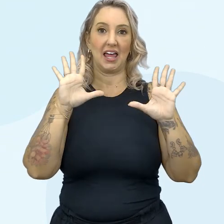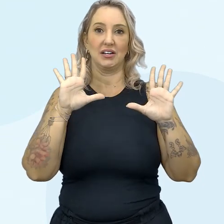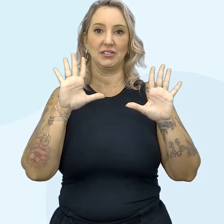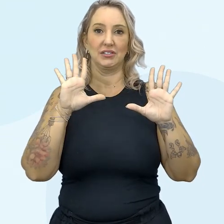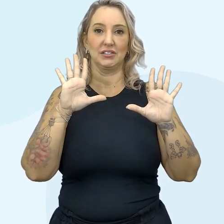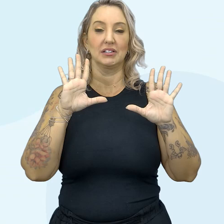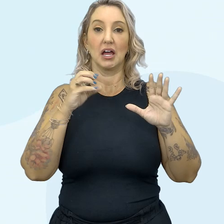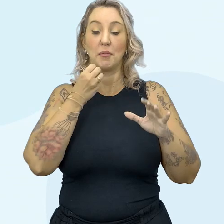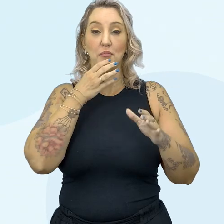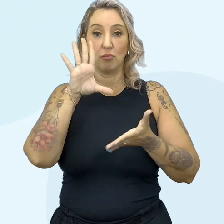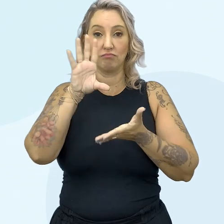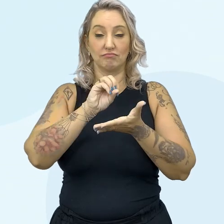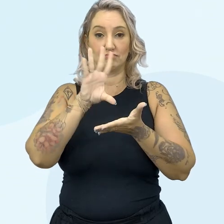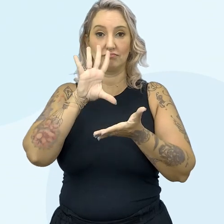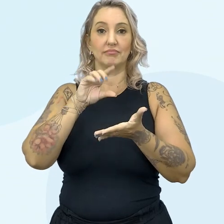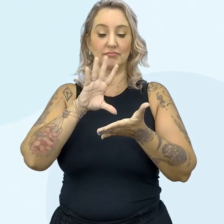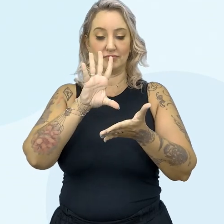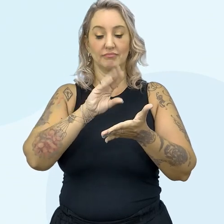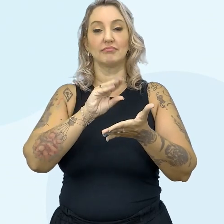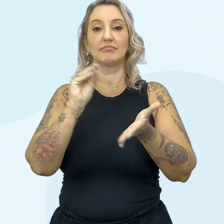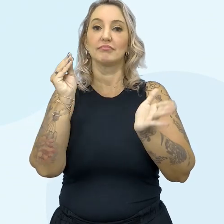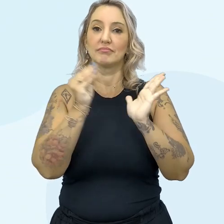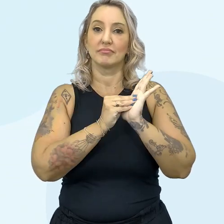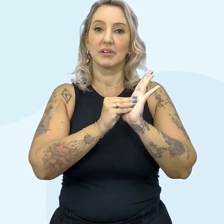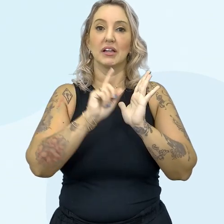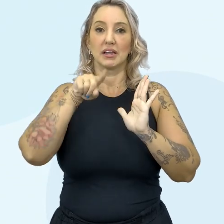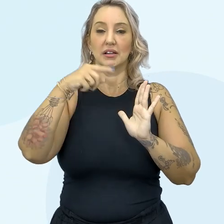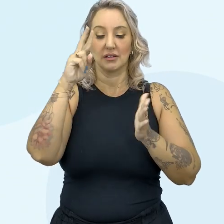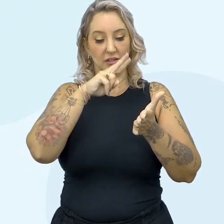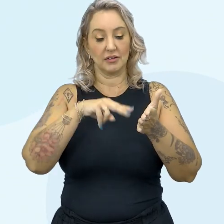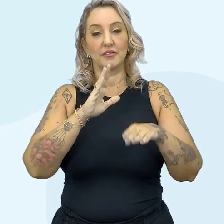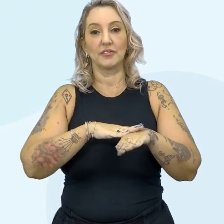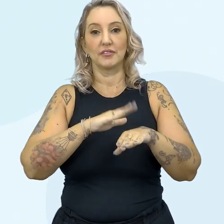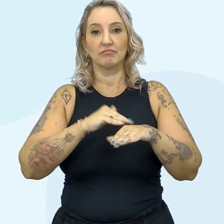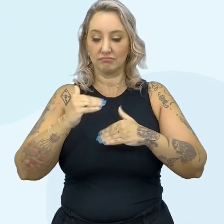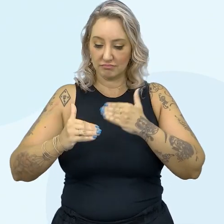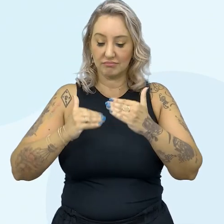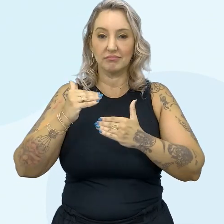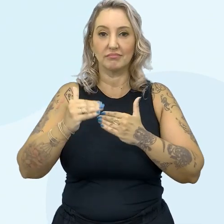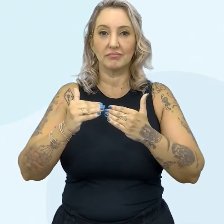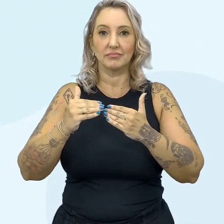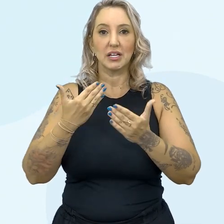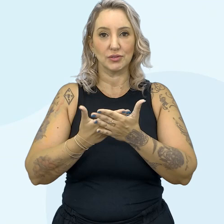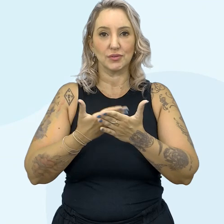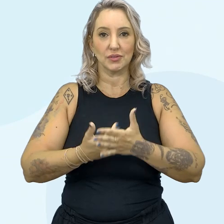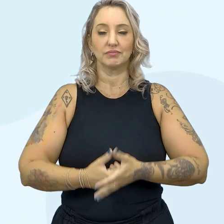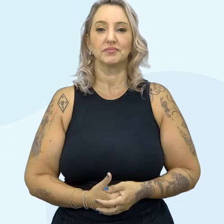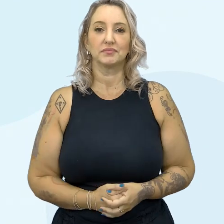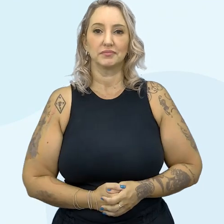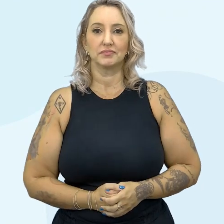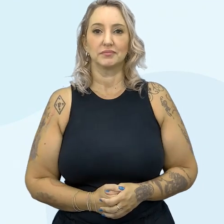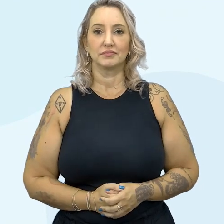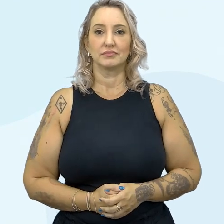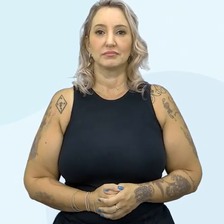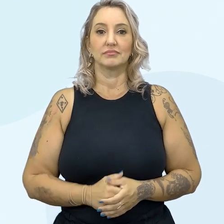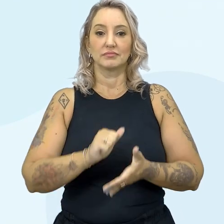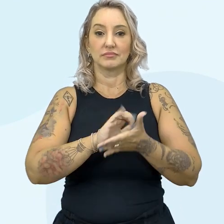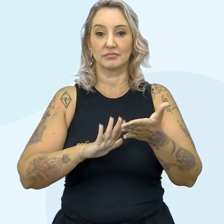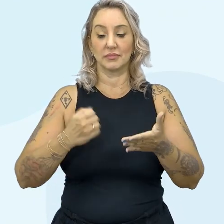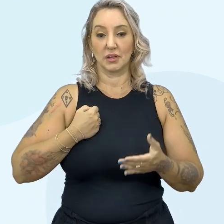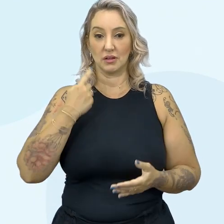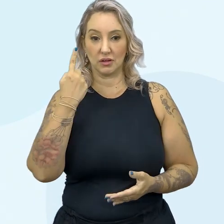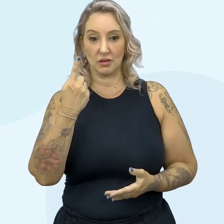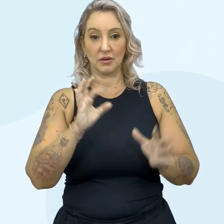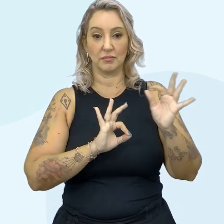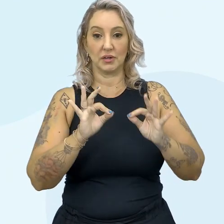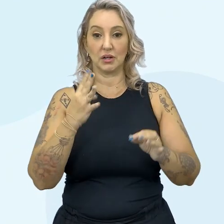o print e eu vou ler o que vocês vão ter que fazer agora no desdobramento da escola, desculpa. Então, a atividade 1 está planejada